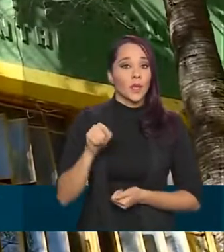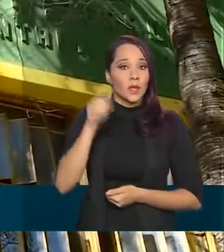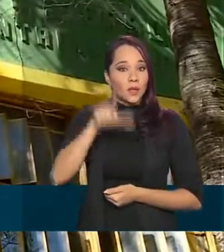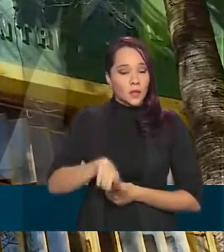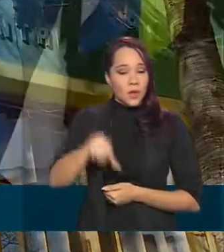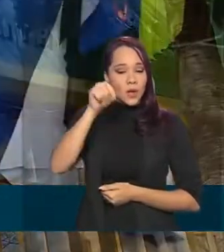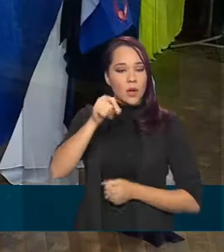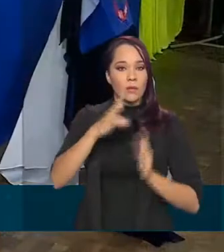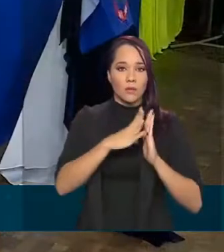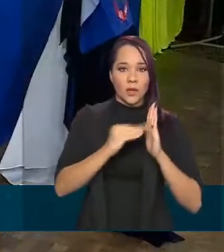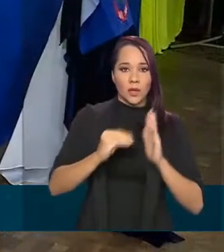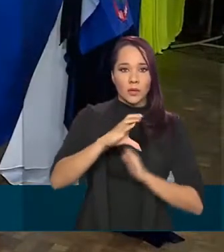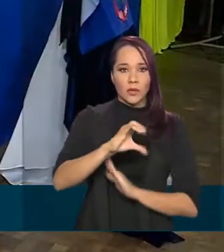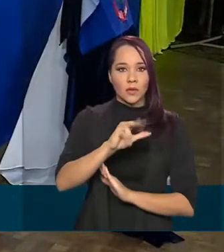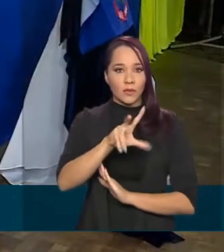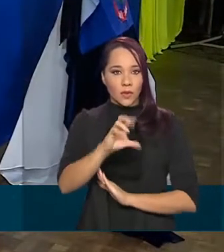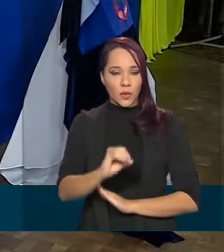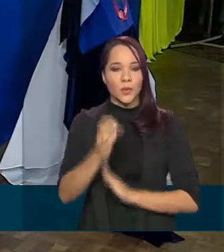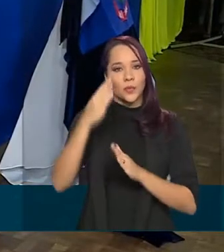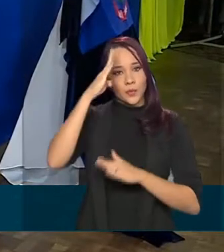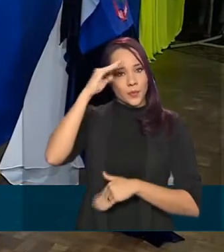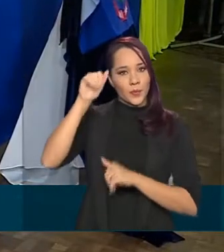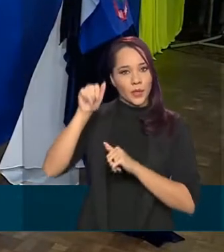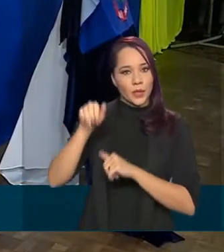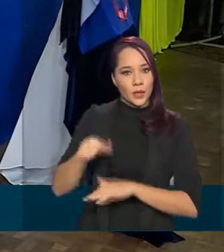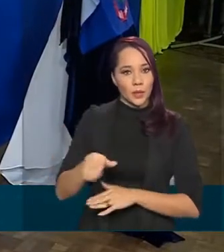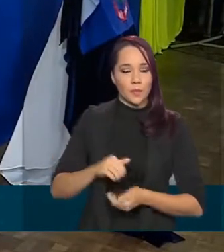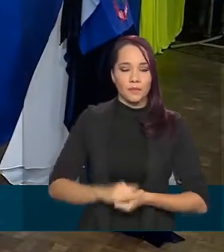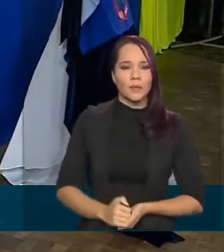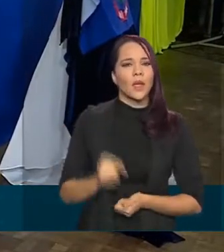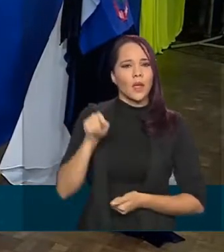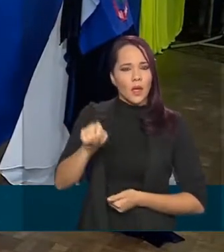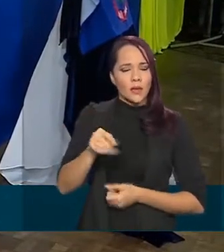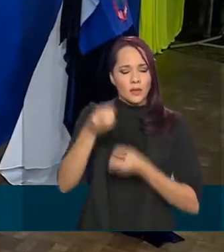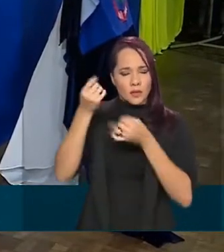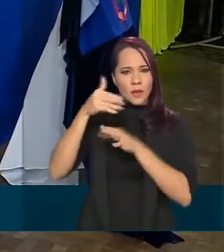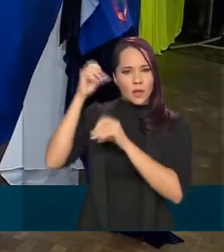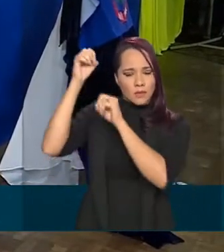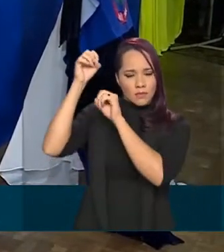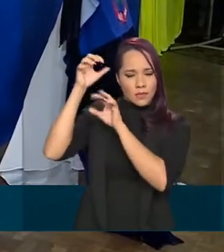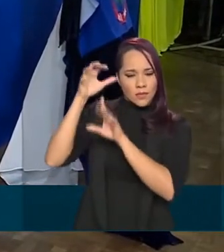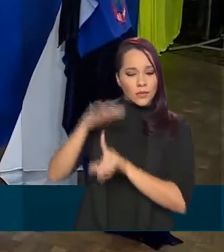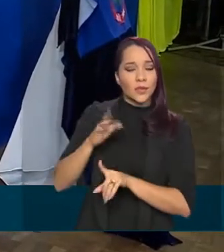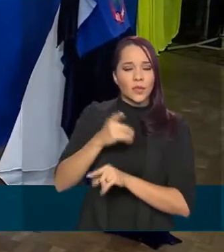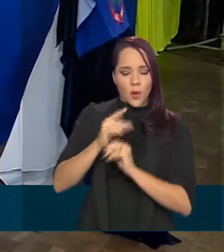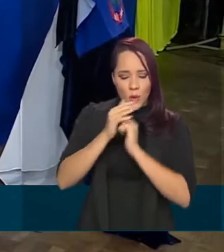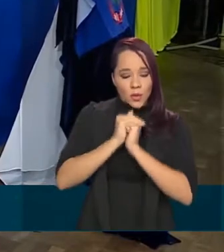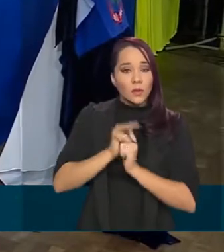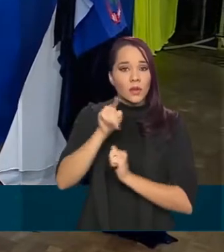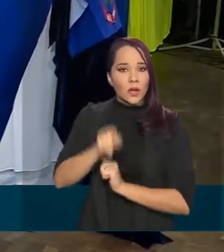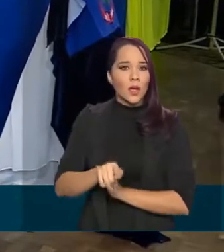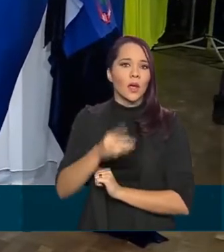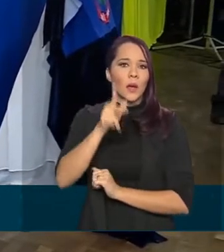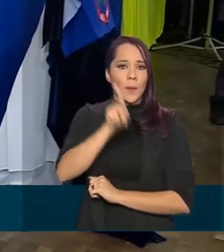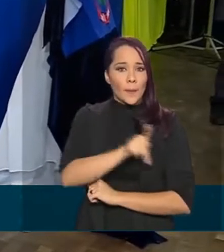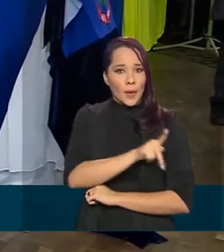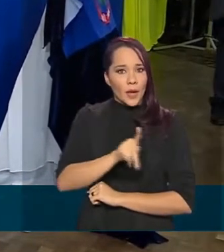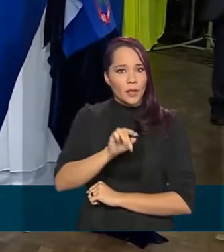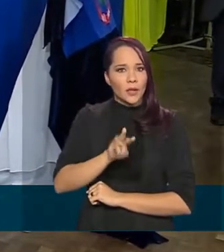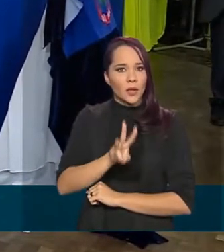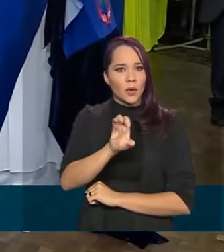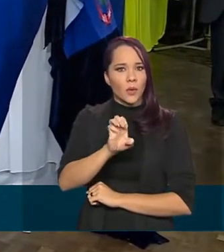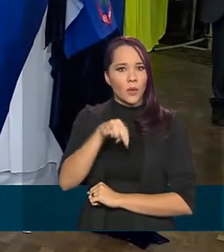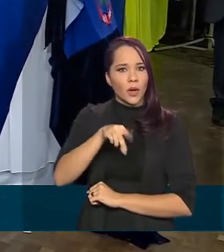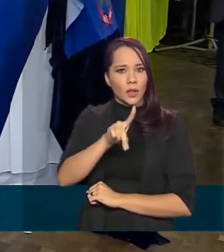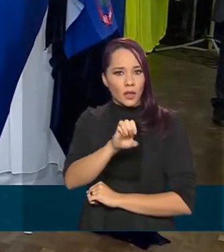que aderiu ao modelo cívico-militar. Este que está proferindo a bênção é o capelão militar Padre Wendel.